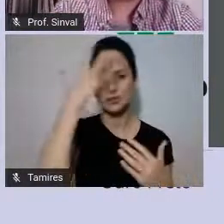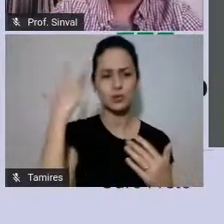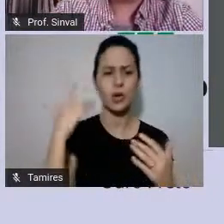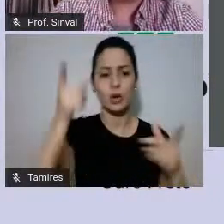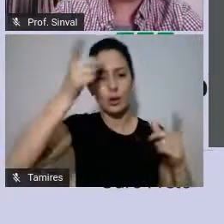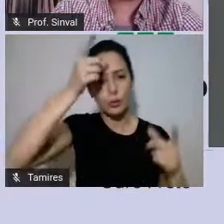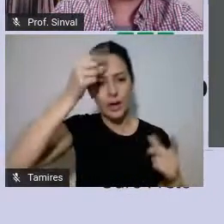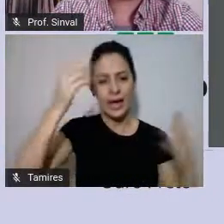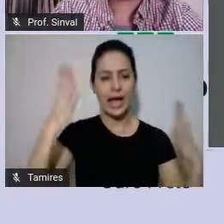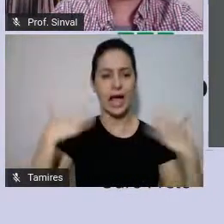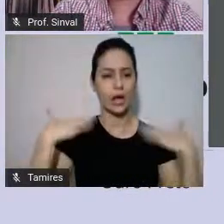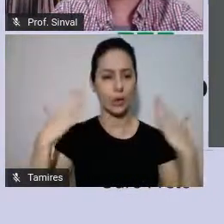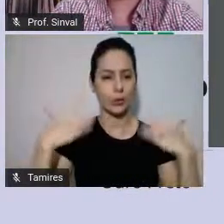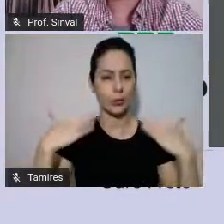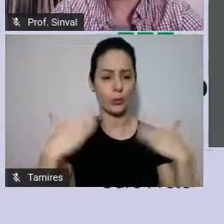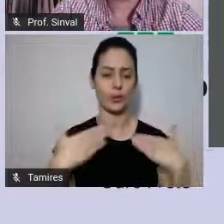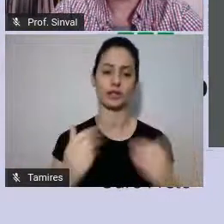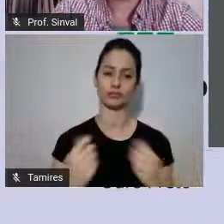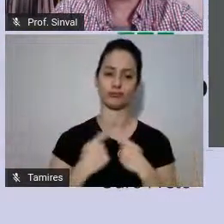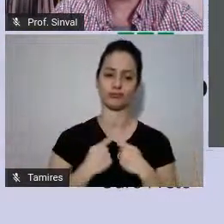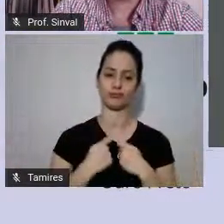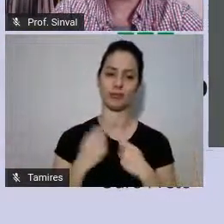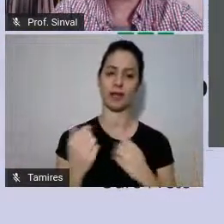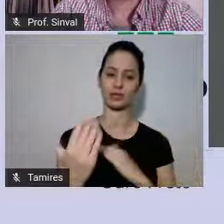calor. Pode passar.